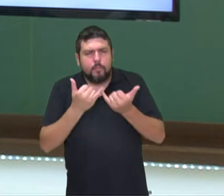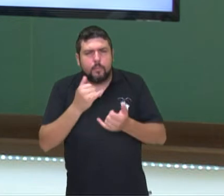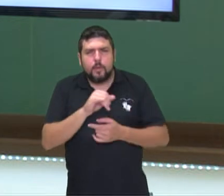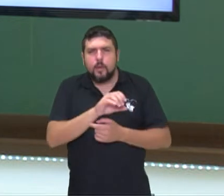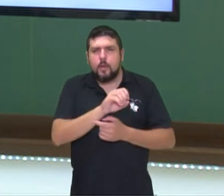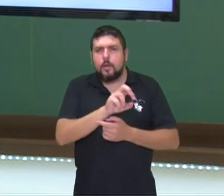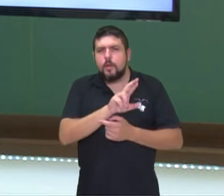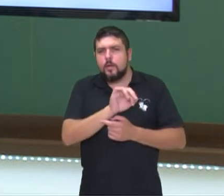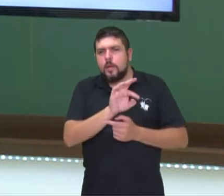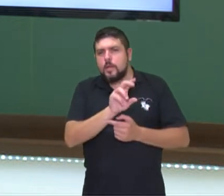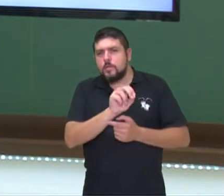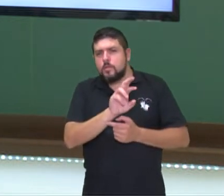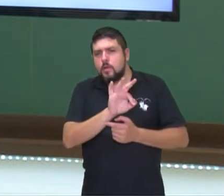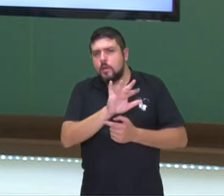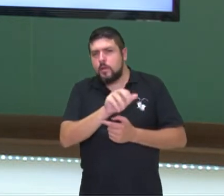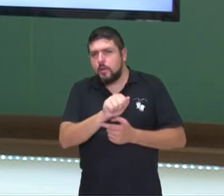temos